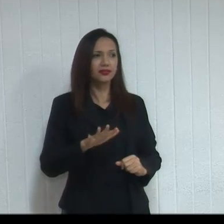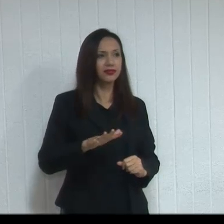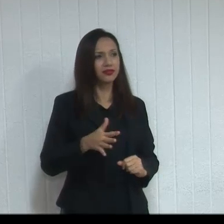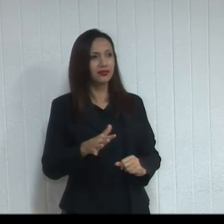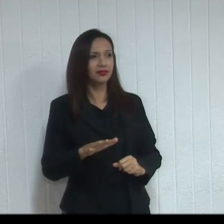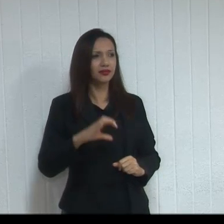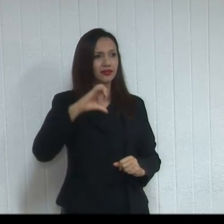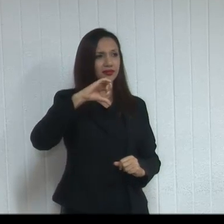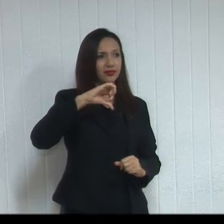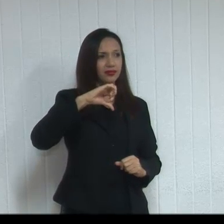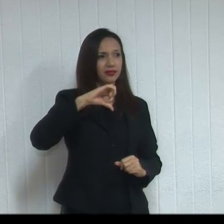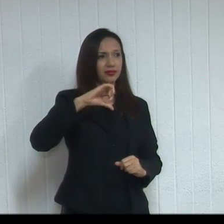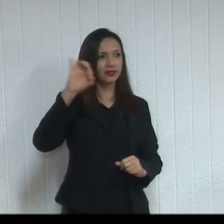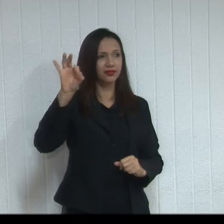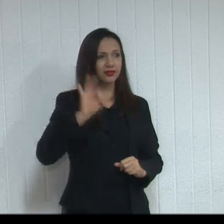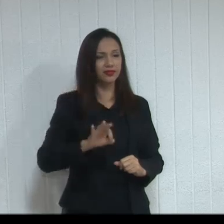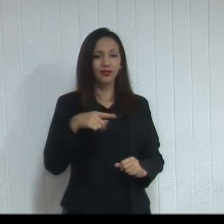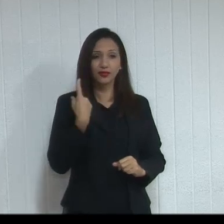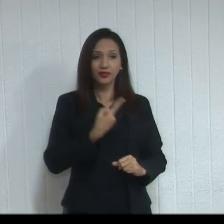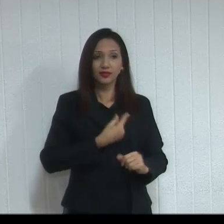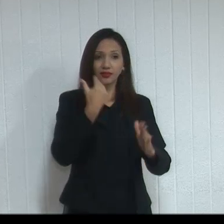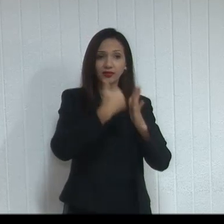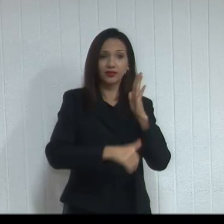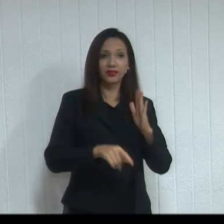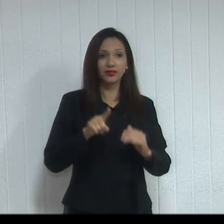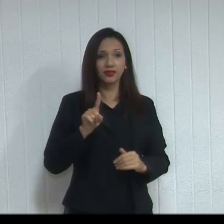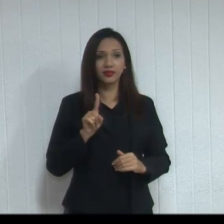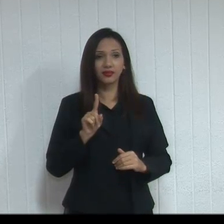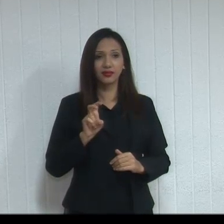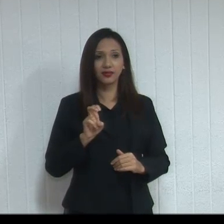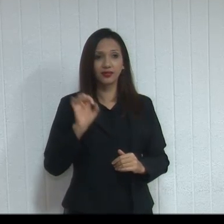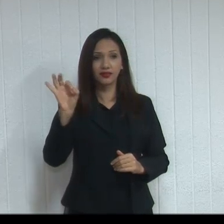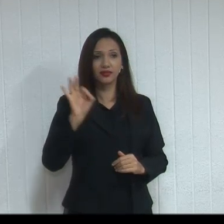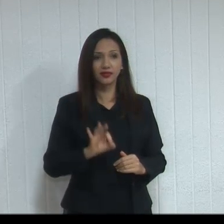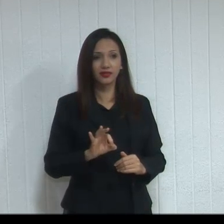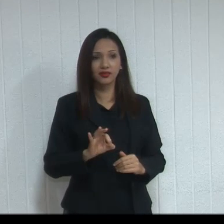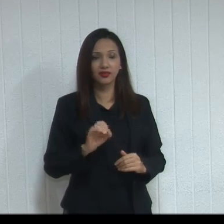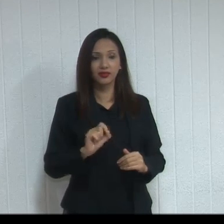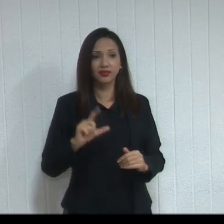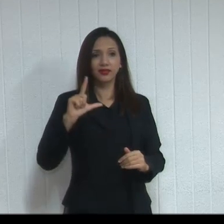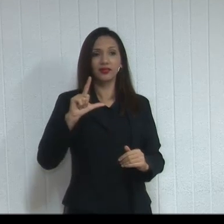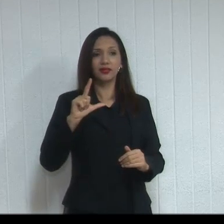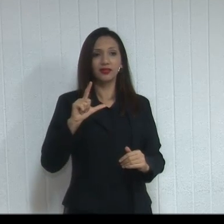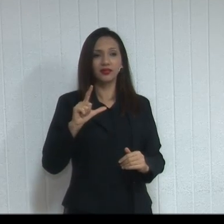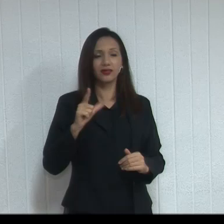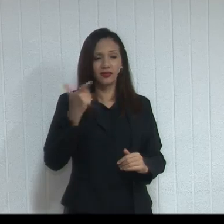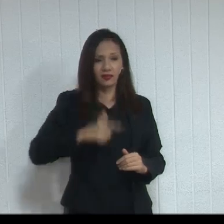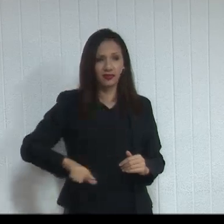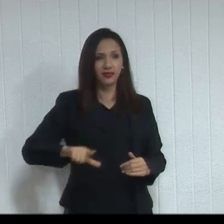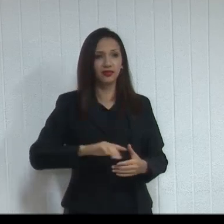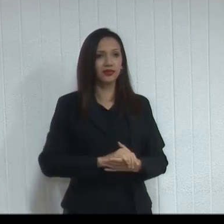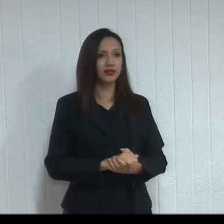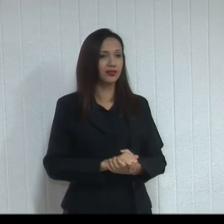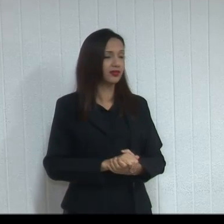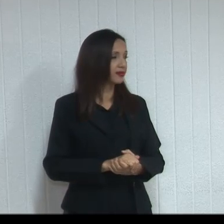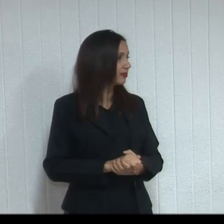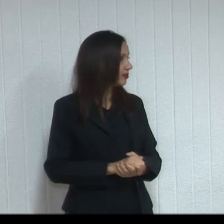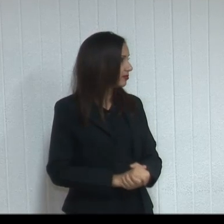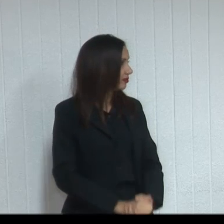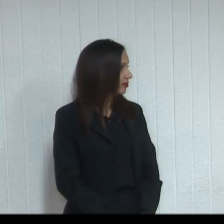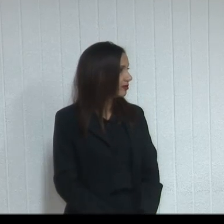de 9%. A gente dava um desconto de 15%, era maior. Pode colocar. Segundo